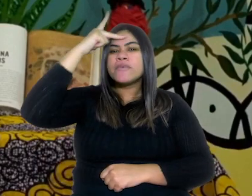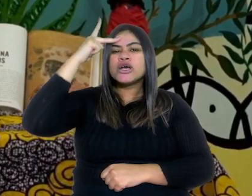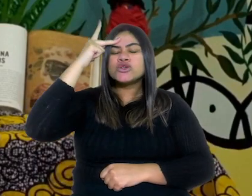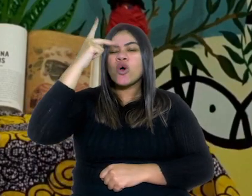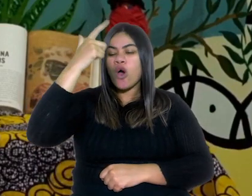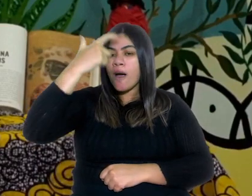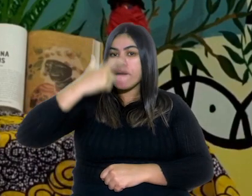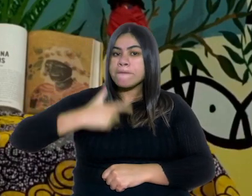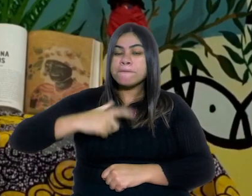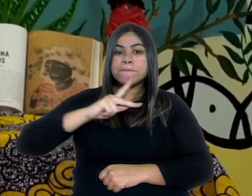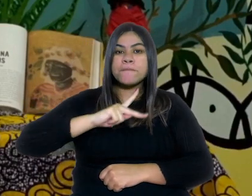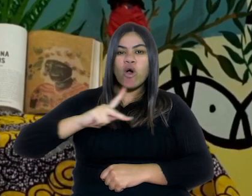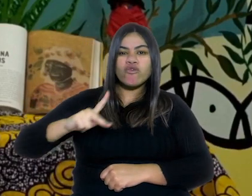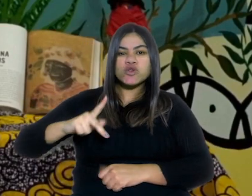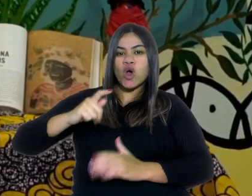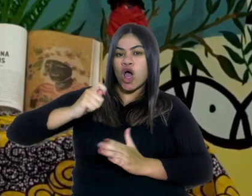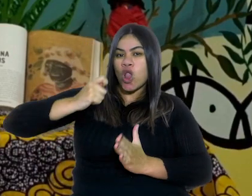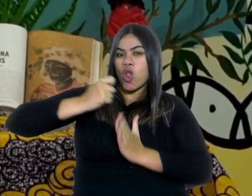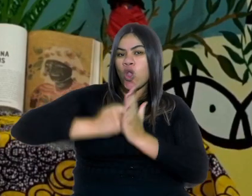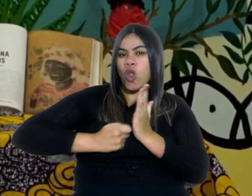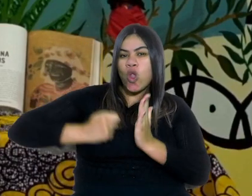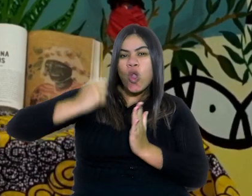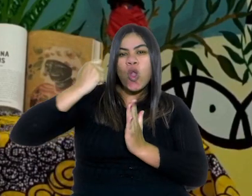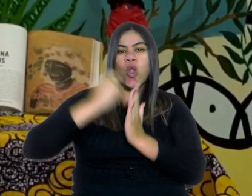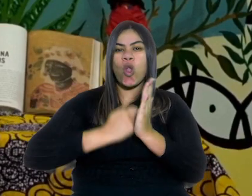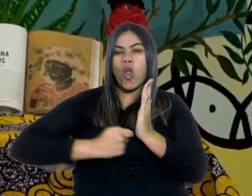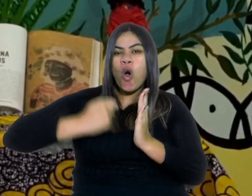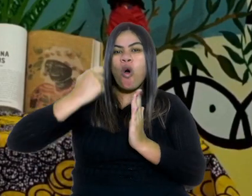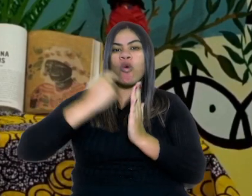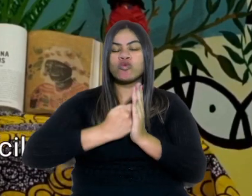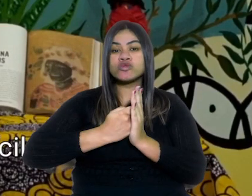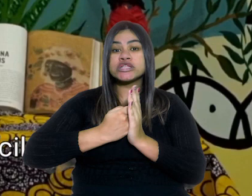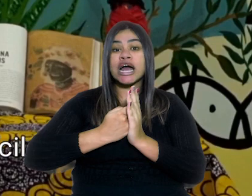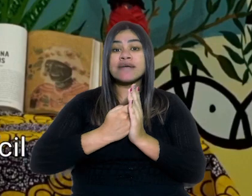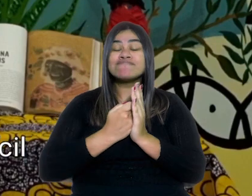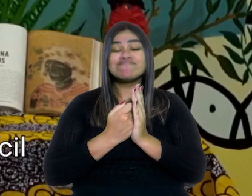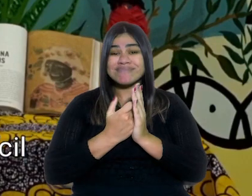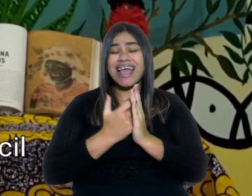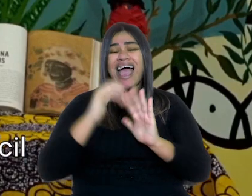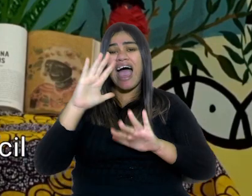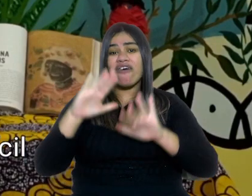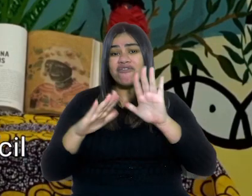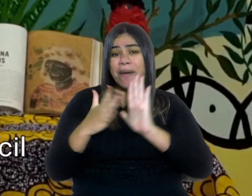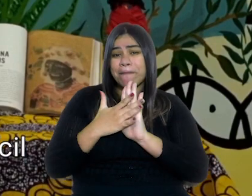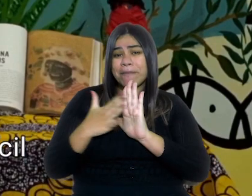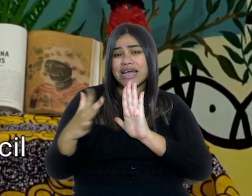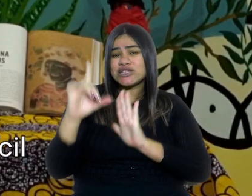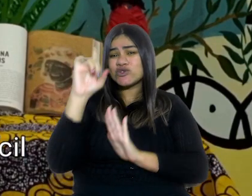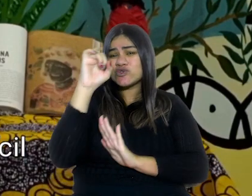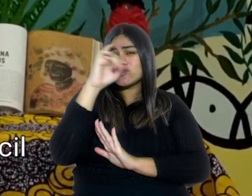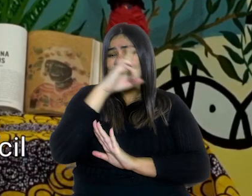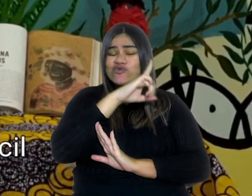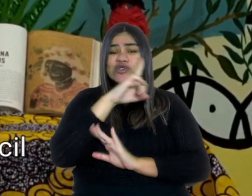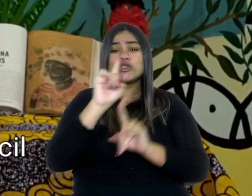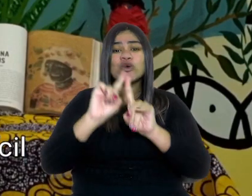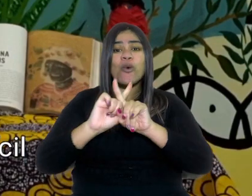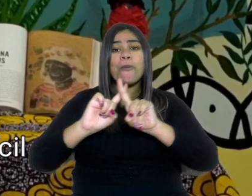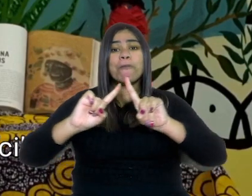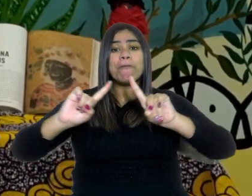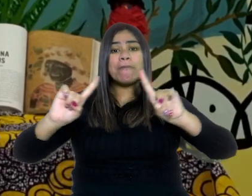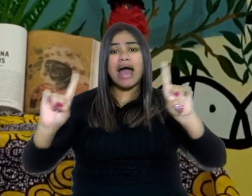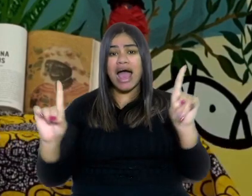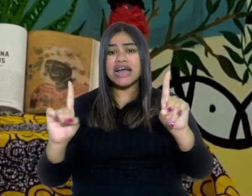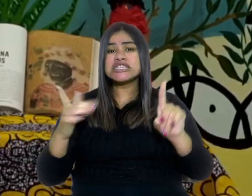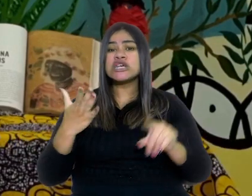antirracista, essa professora que luta contra o racismo, essa professora que às vezes está num momento